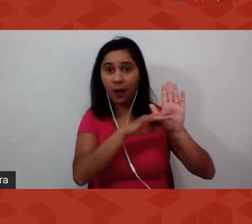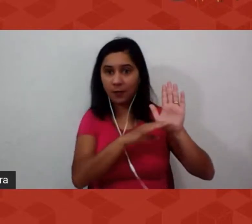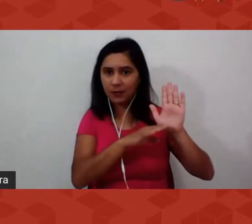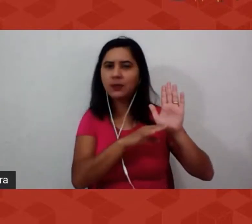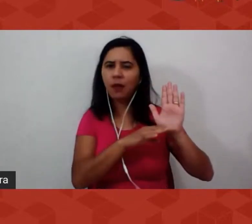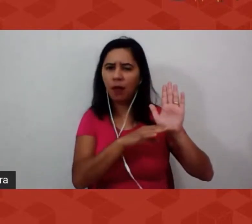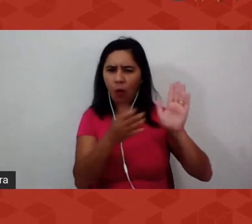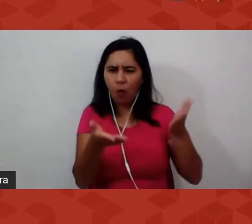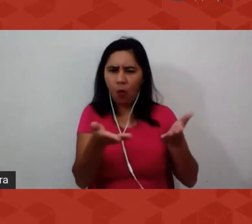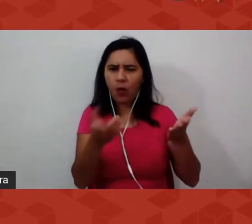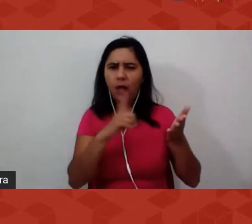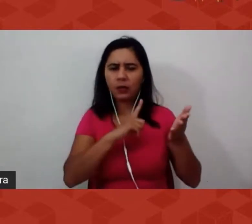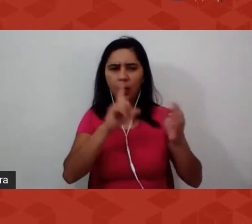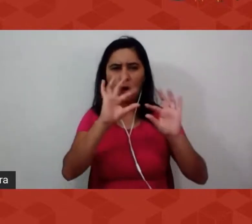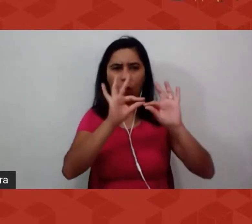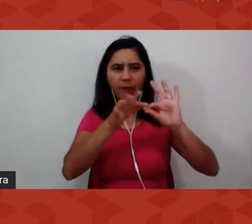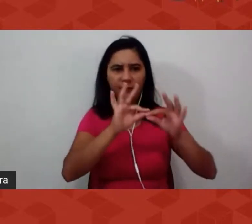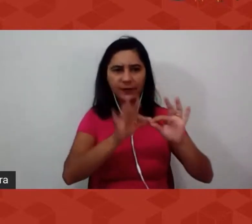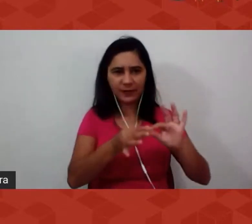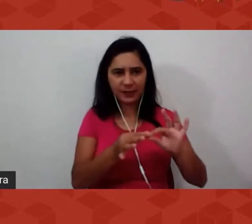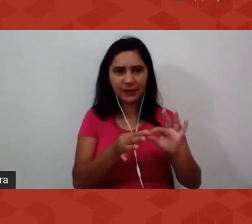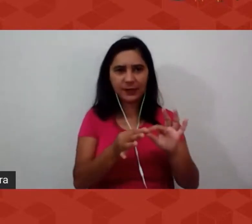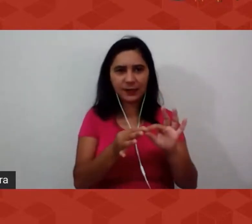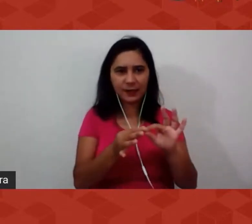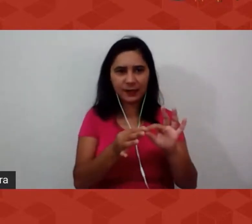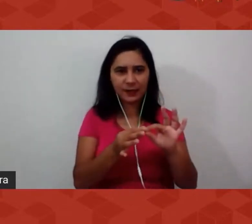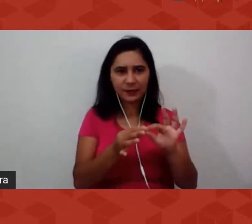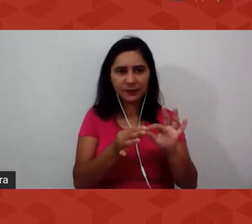a oficina de